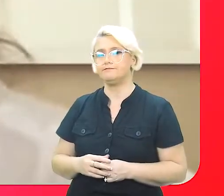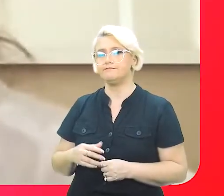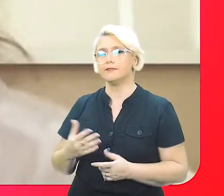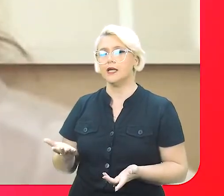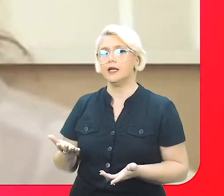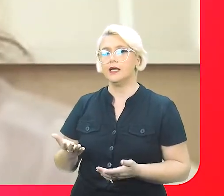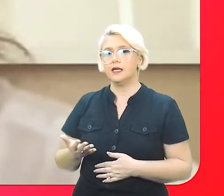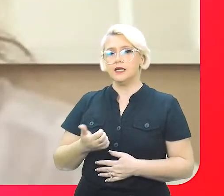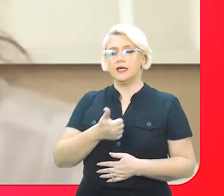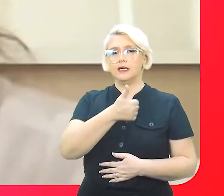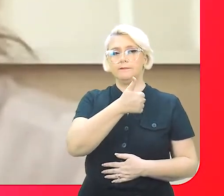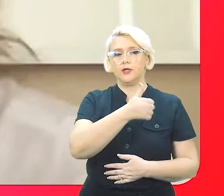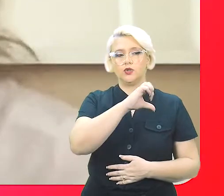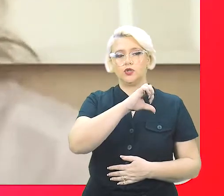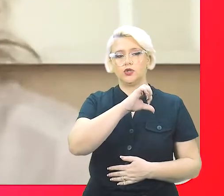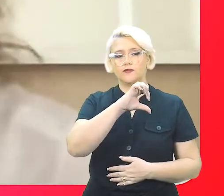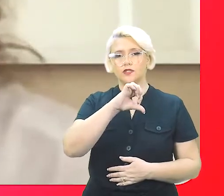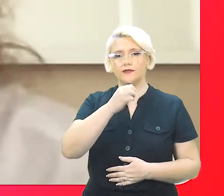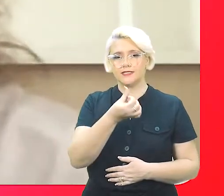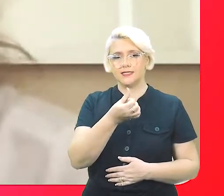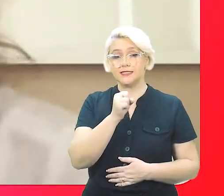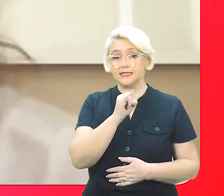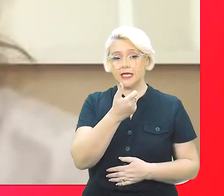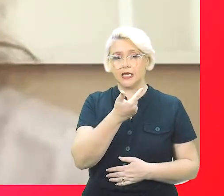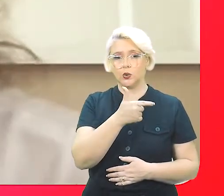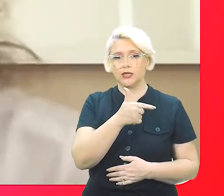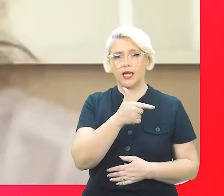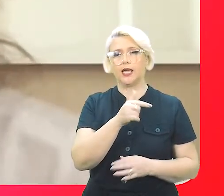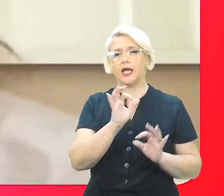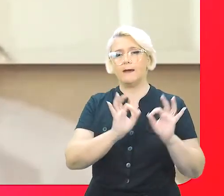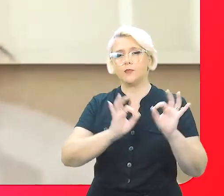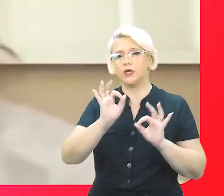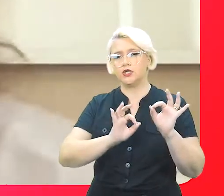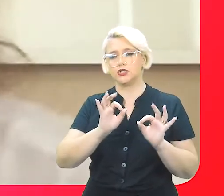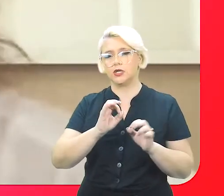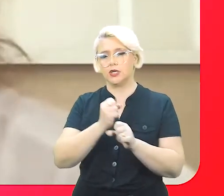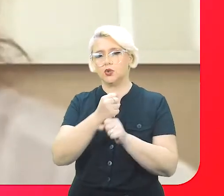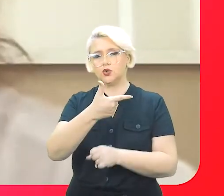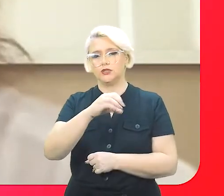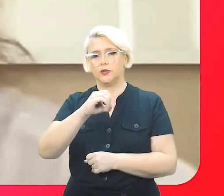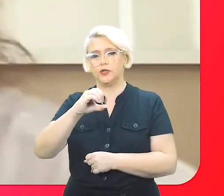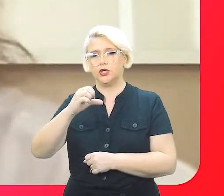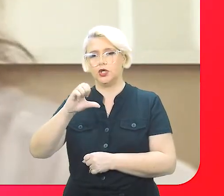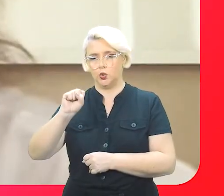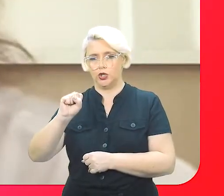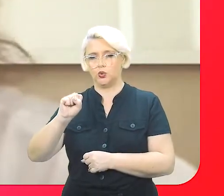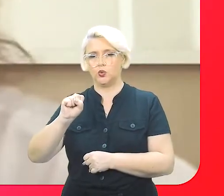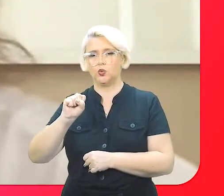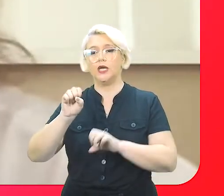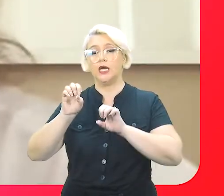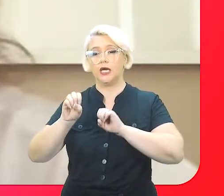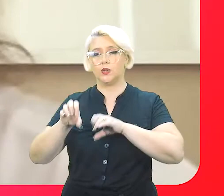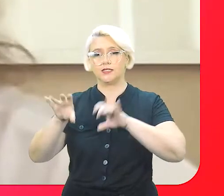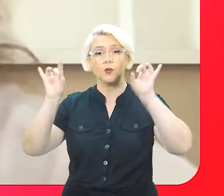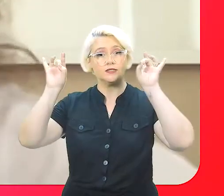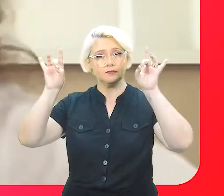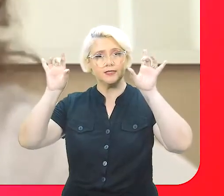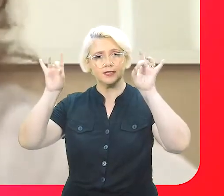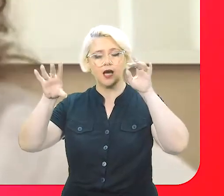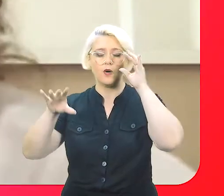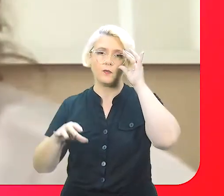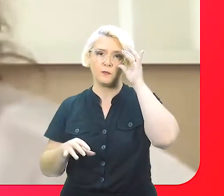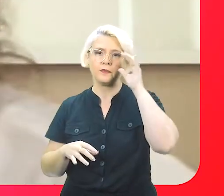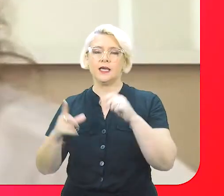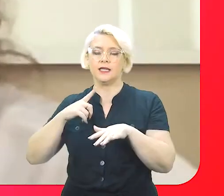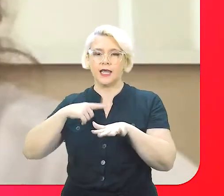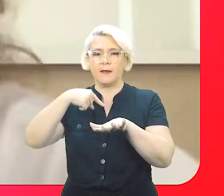sem 96, sem a política de 2008 da educação especial